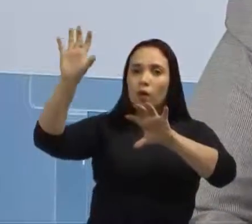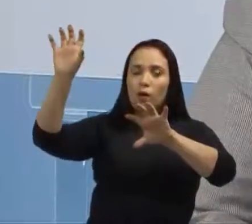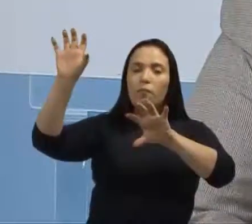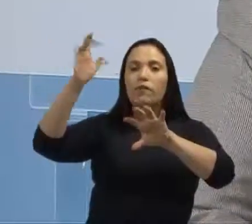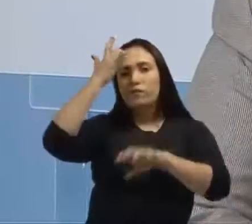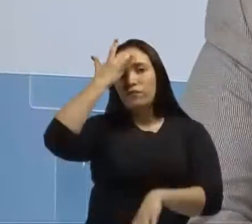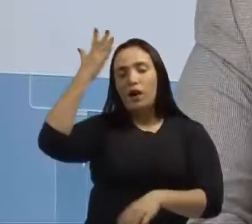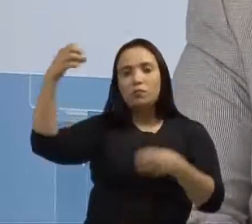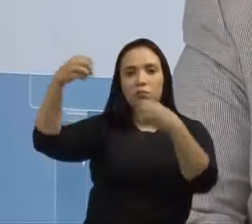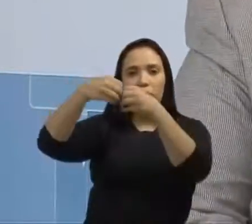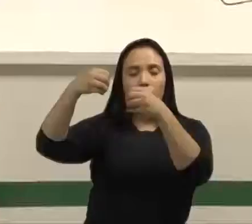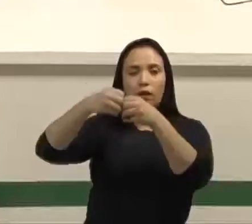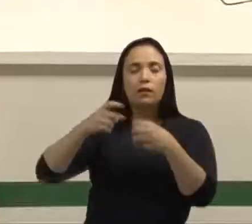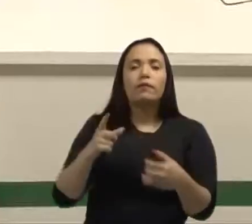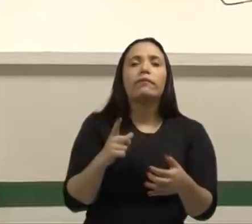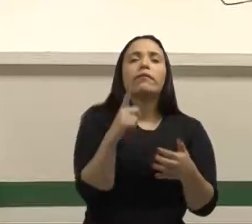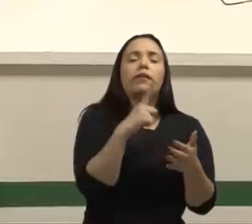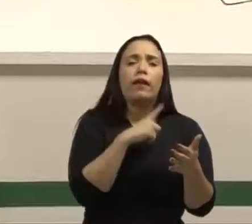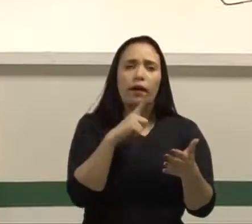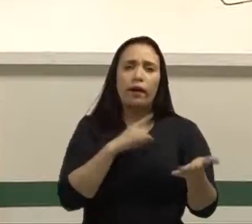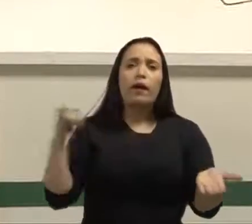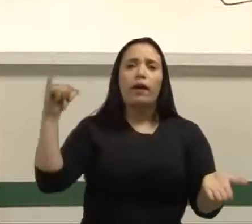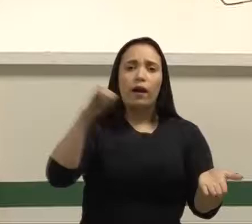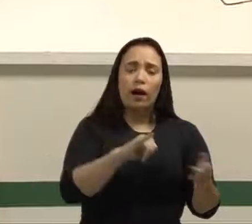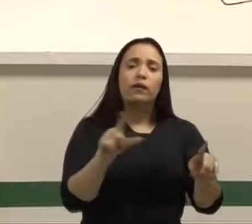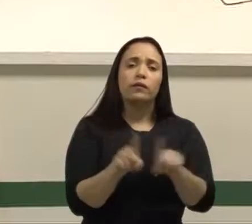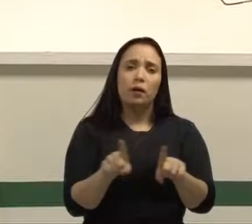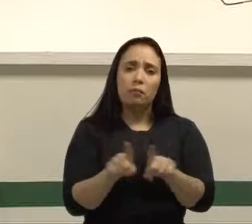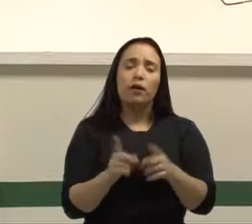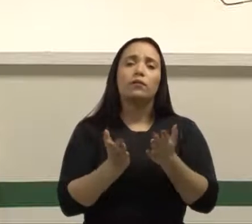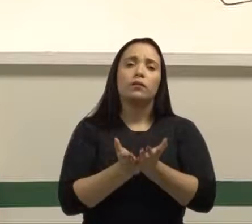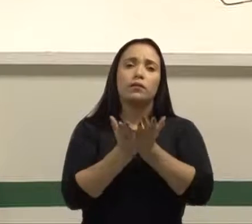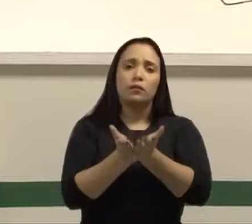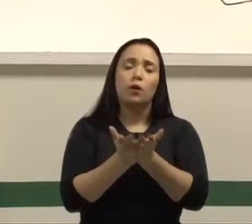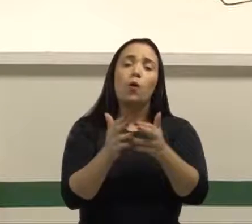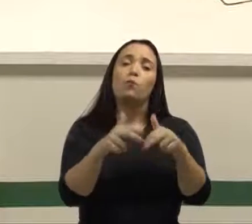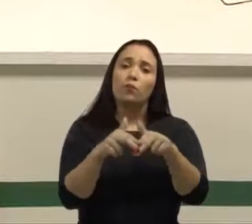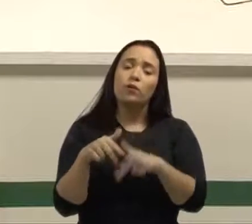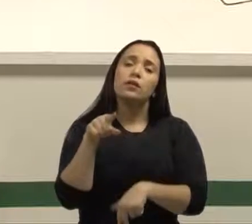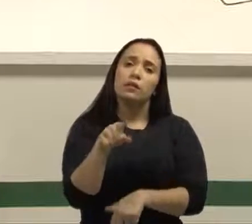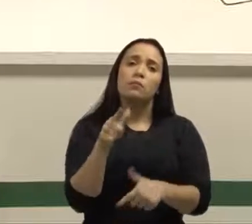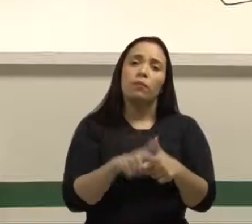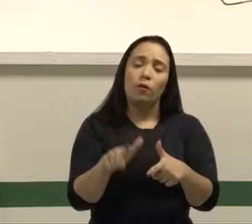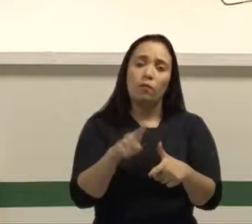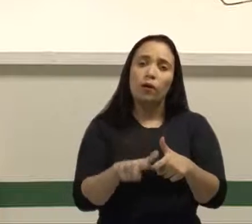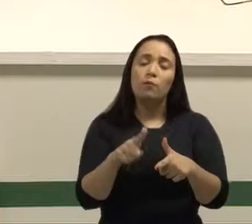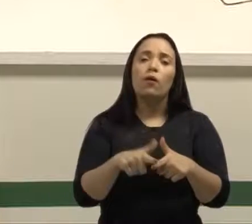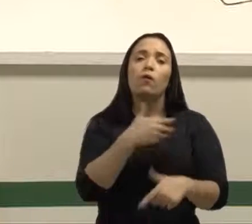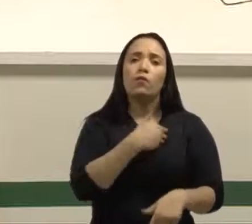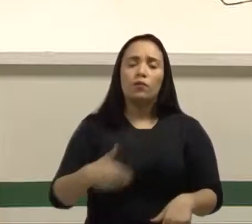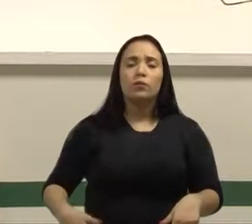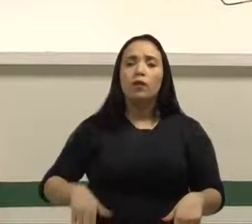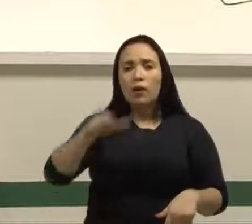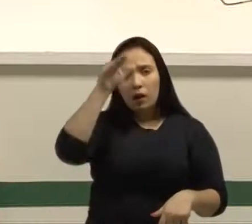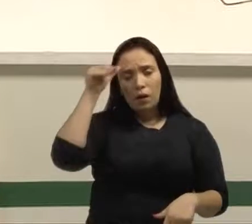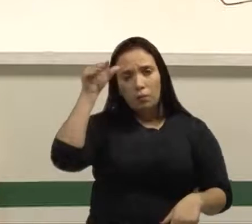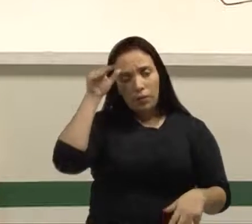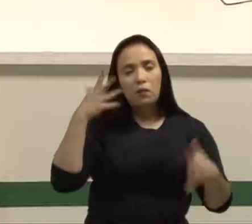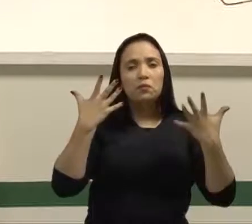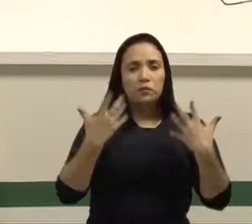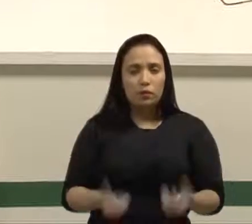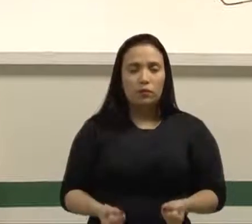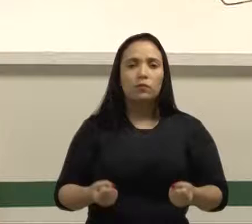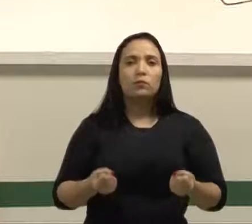Tanto o aeroporto como o porto, né? Tanto aeroporto como porto. Então, é um problema. E o governador Camilo Santana conseguiu o apoio dos